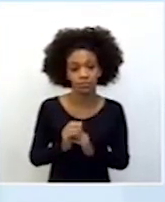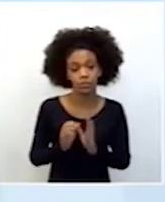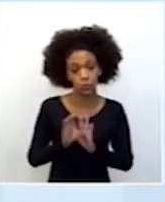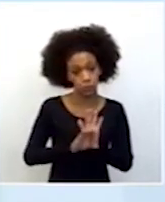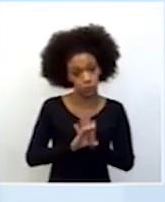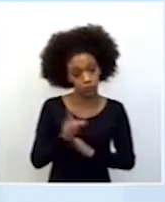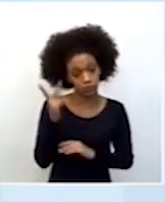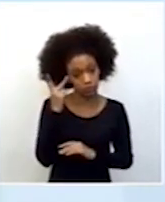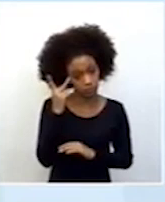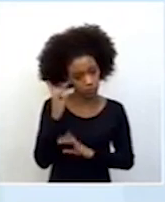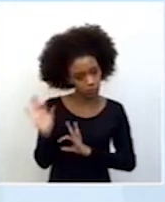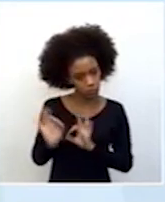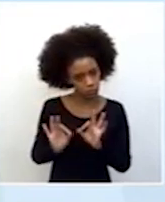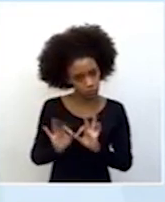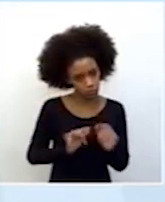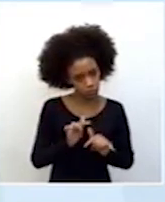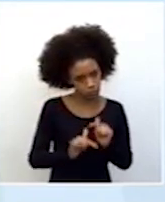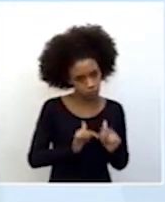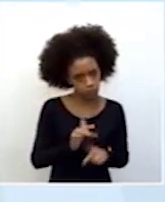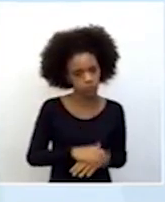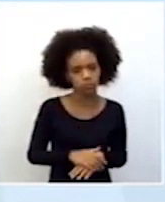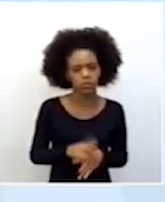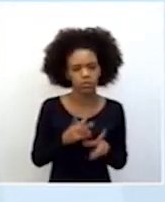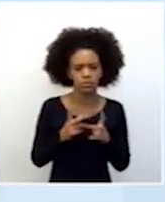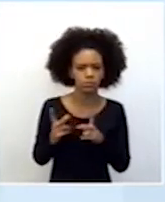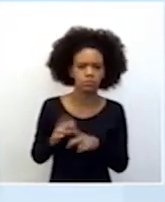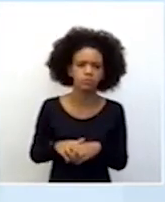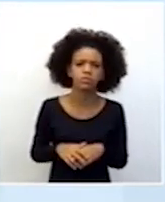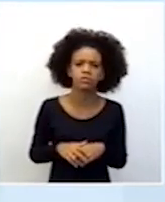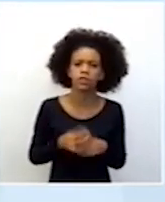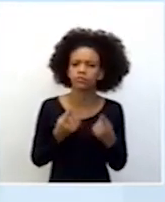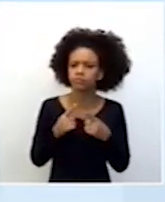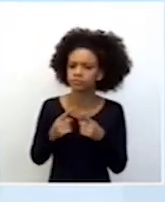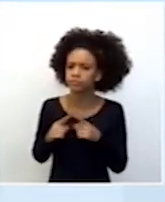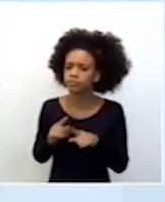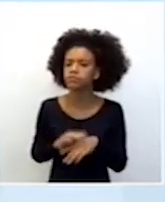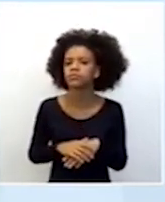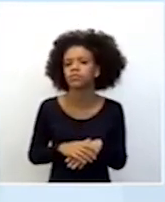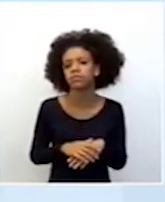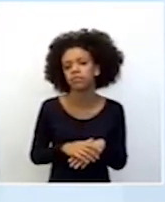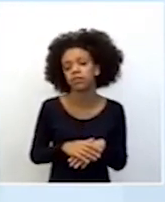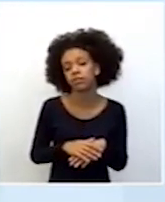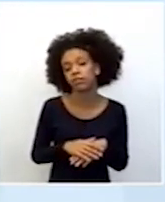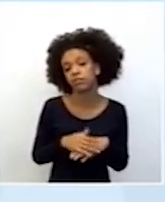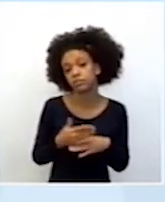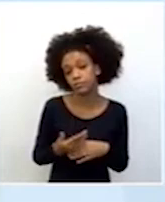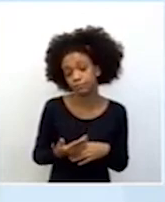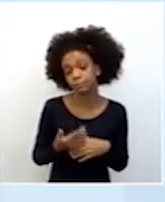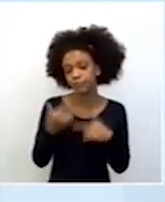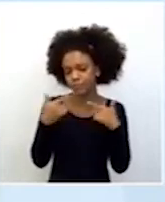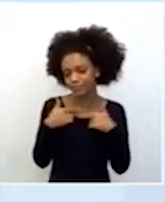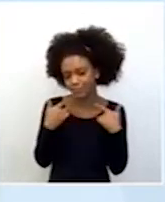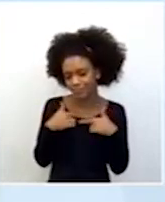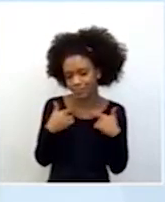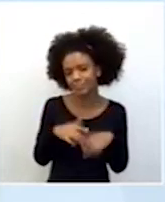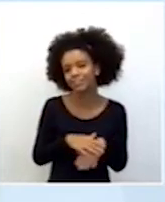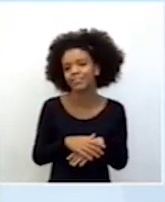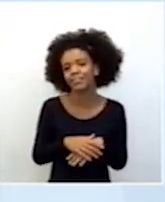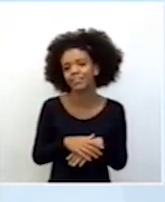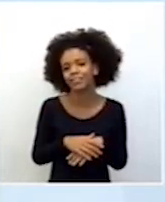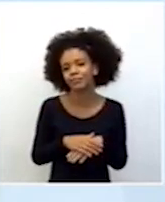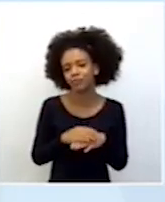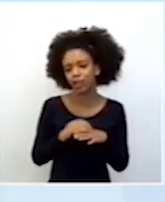que vamos mobilizar, trabalhar hoje e identificar críticas ou ironia, humor presentes em tirinhas,